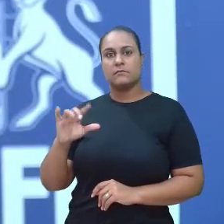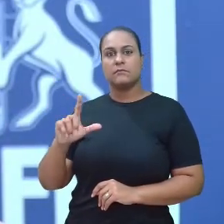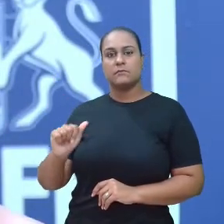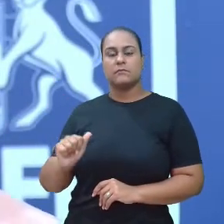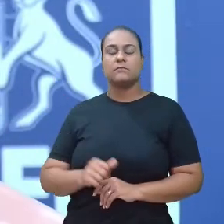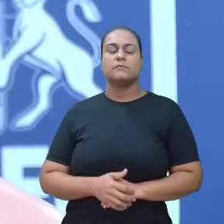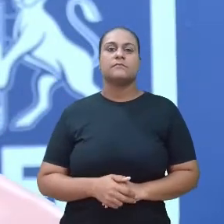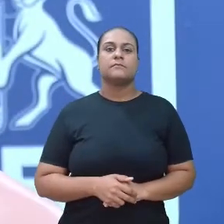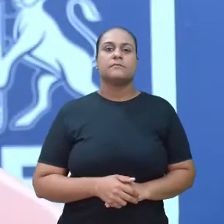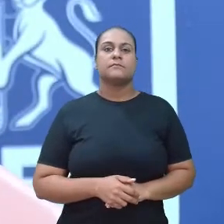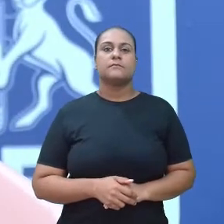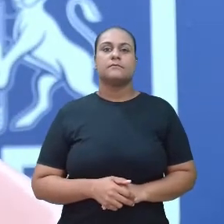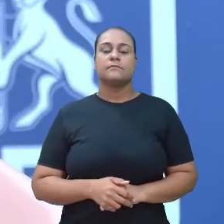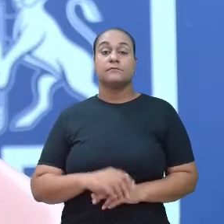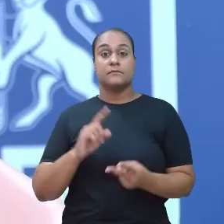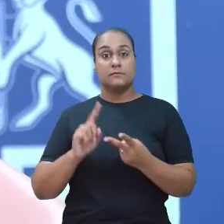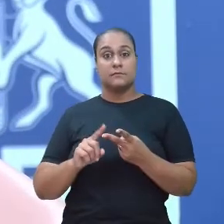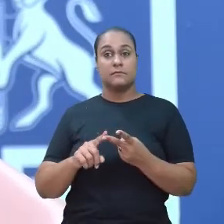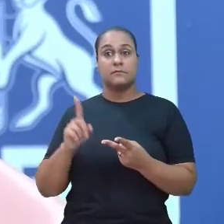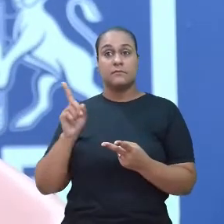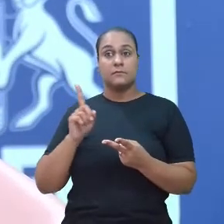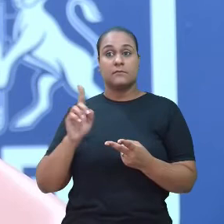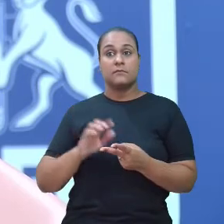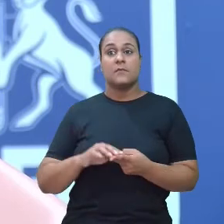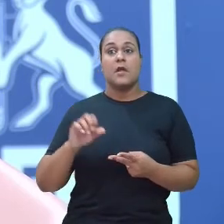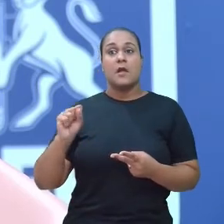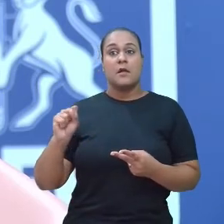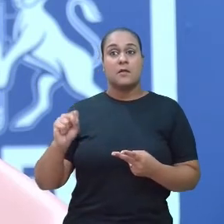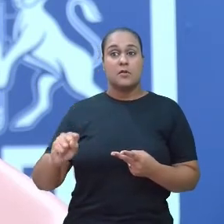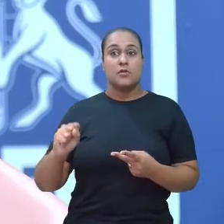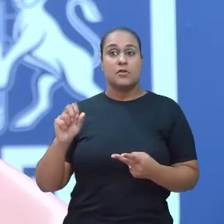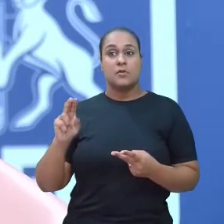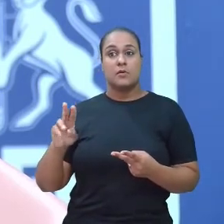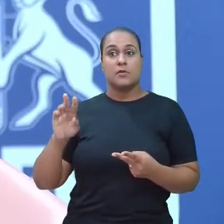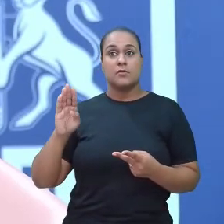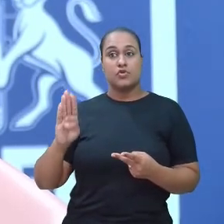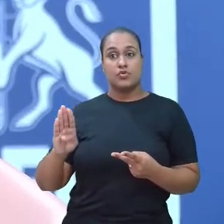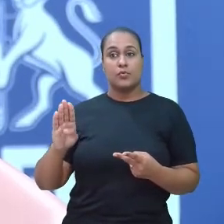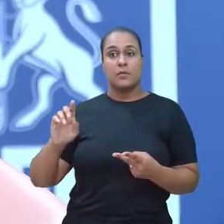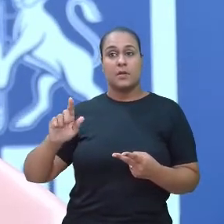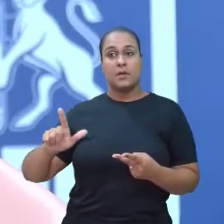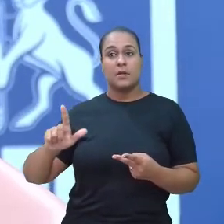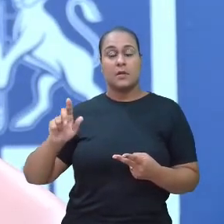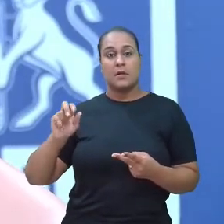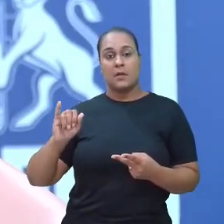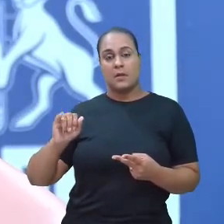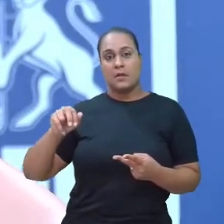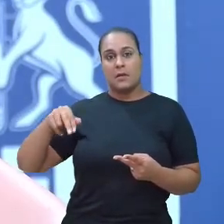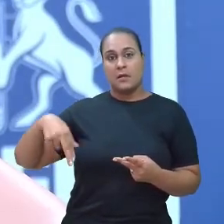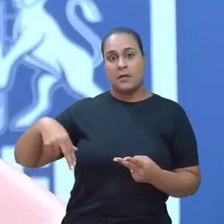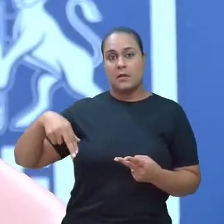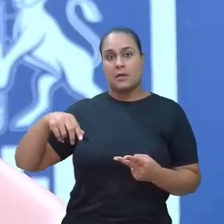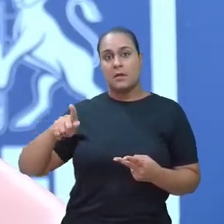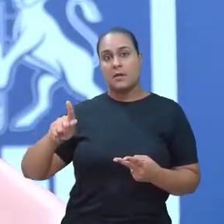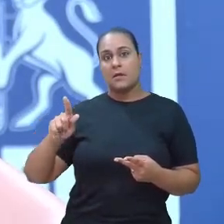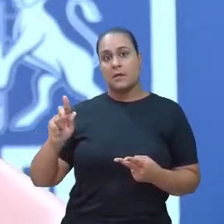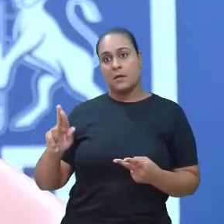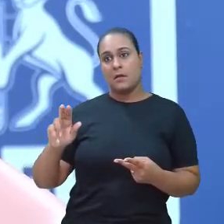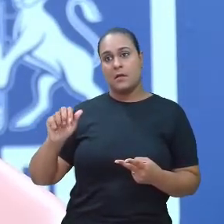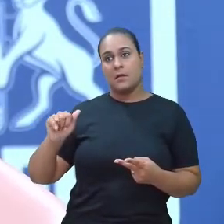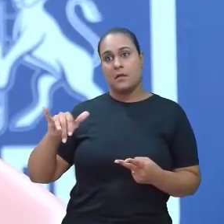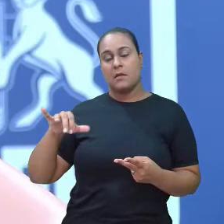Aqui, nós estamos vendo as sublinguais, que estão aqui, e aqui